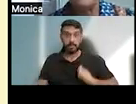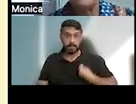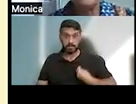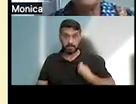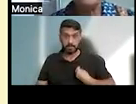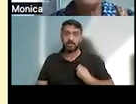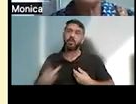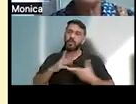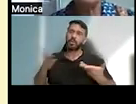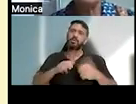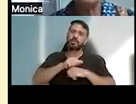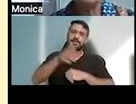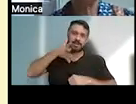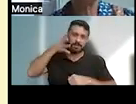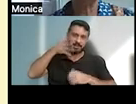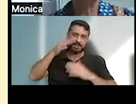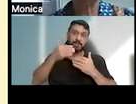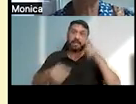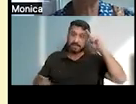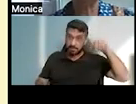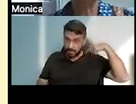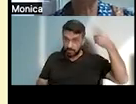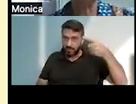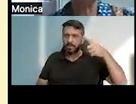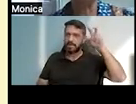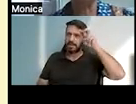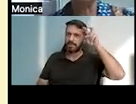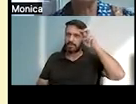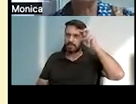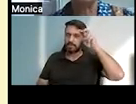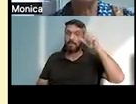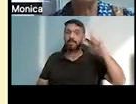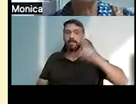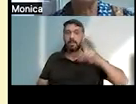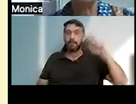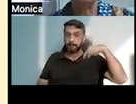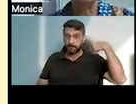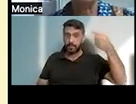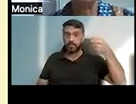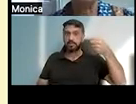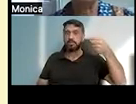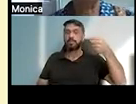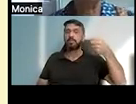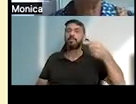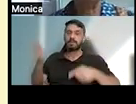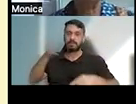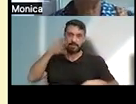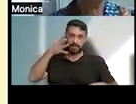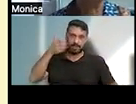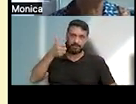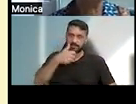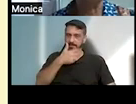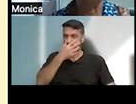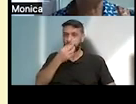seminário hoje. E na semana que vem, na próxima quinta-feira, então, nós teremos o próximo seminário, tá?